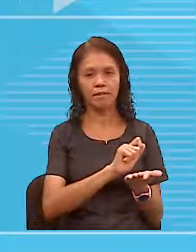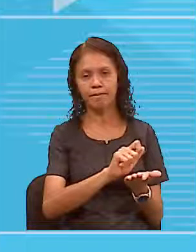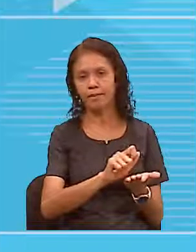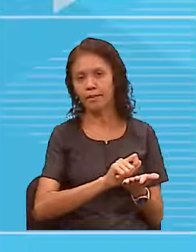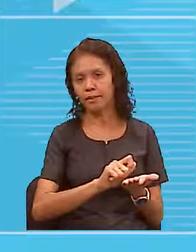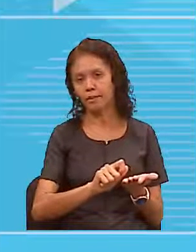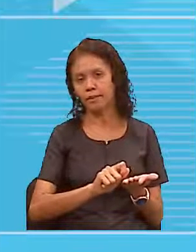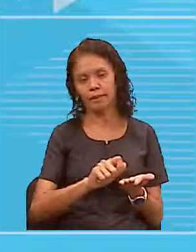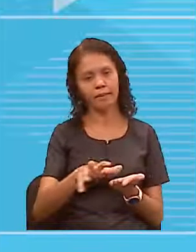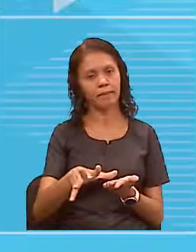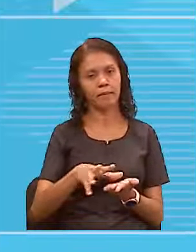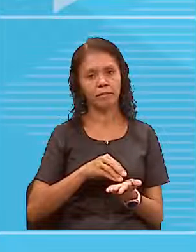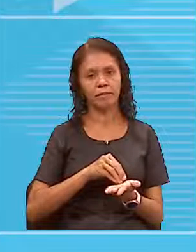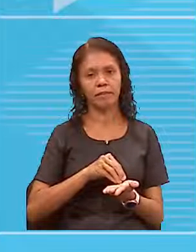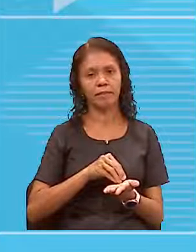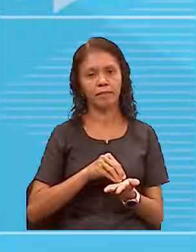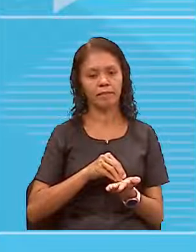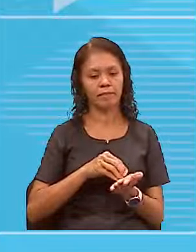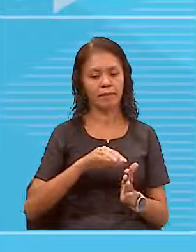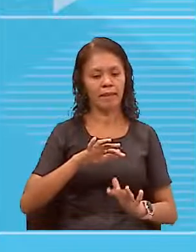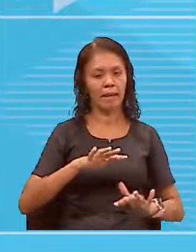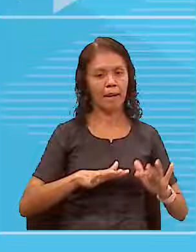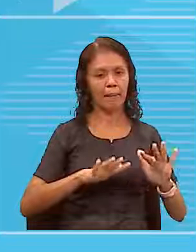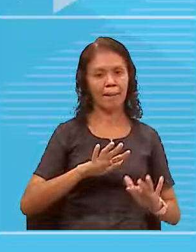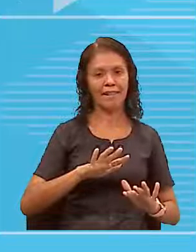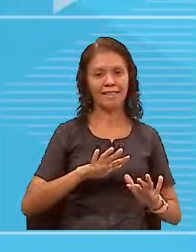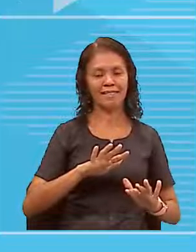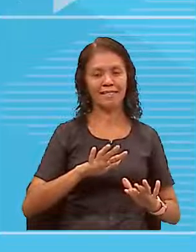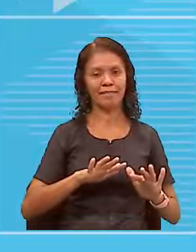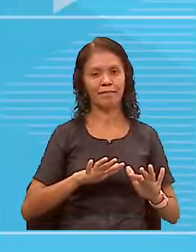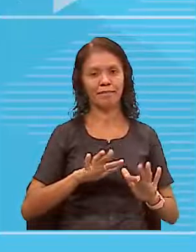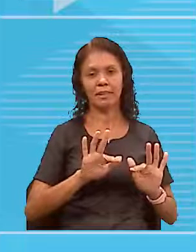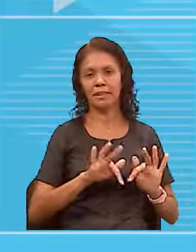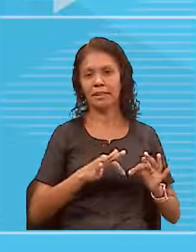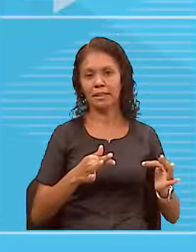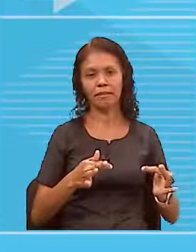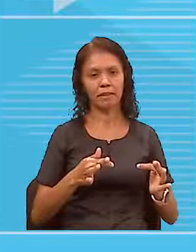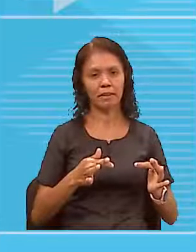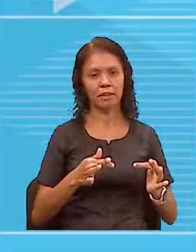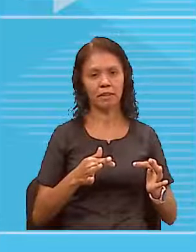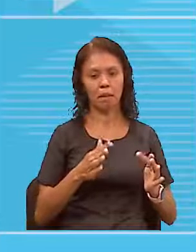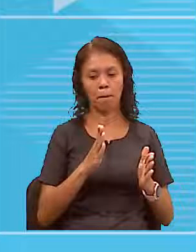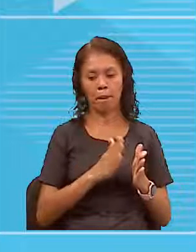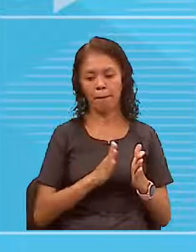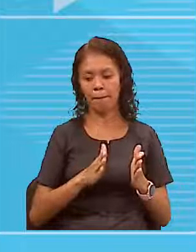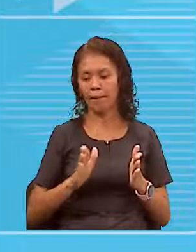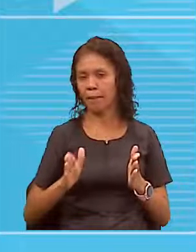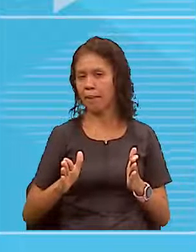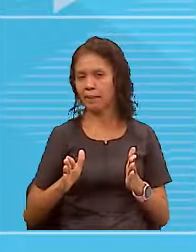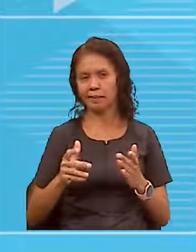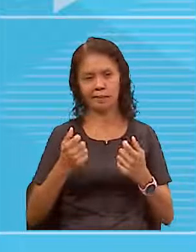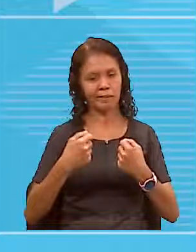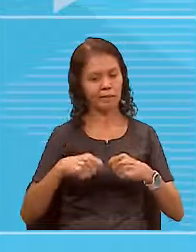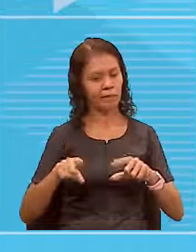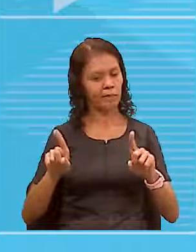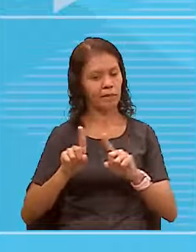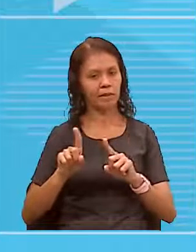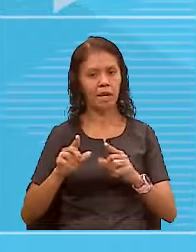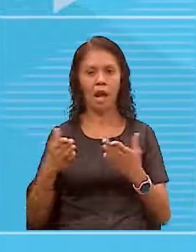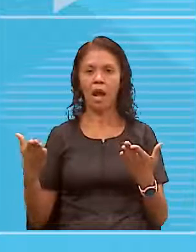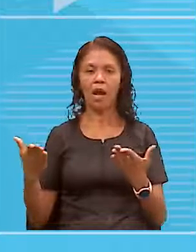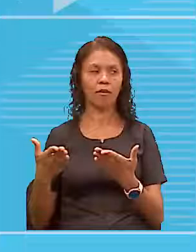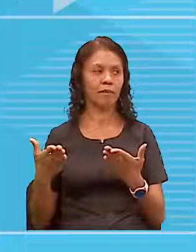anotação. A média aritmética simples, eu não preciso colocar em ordem. Já para